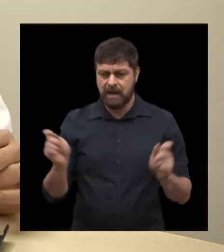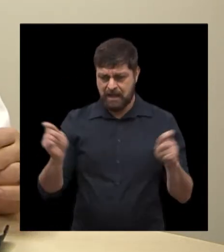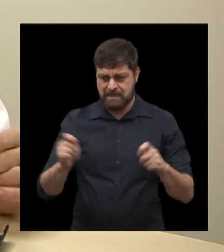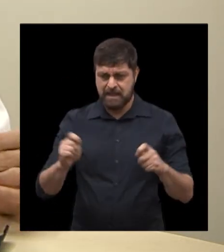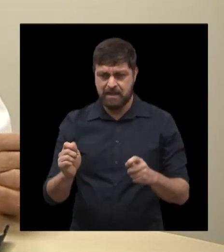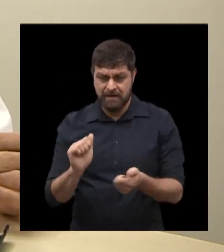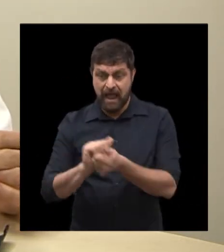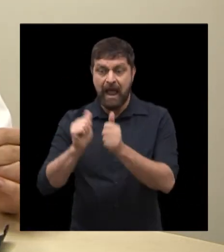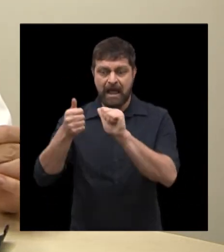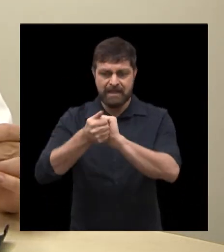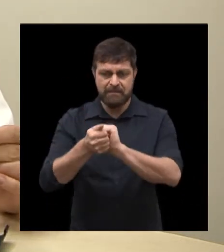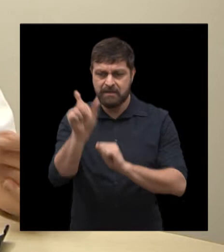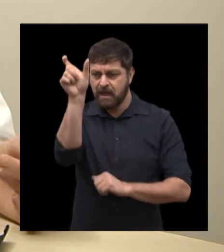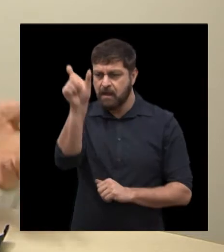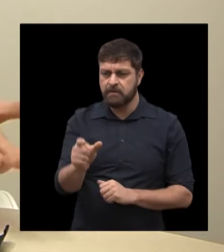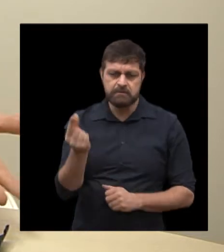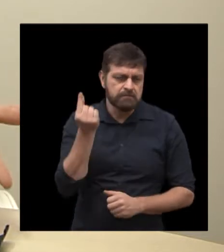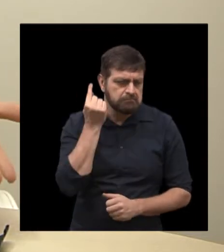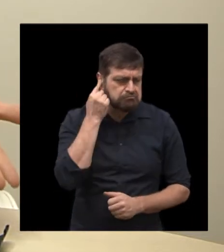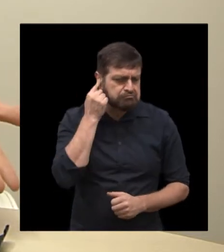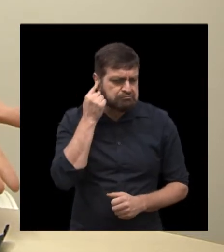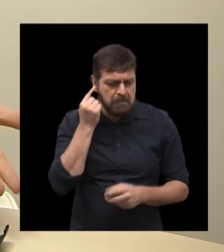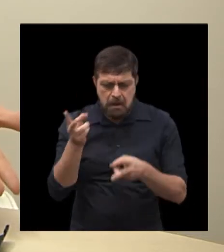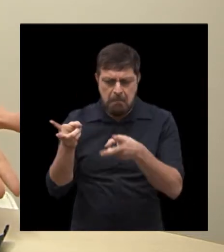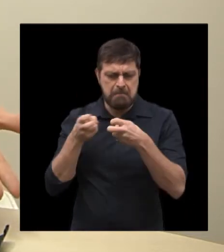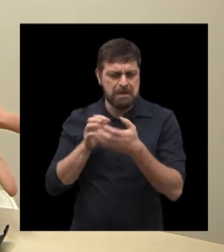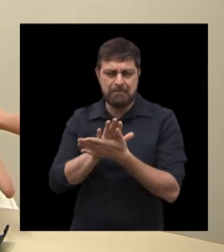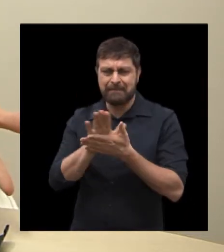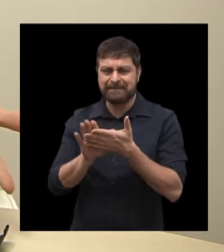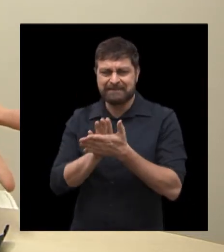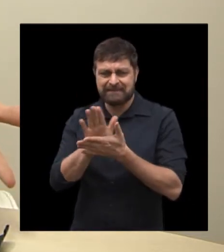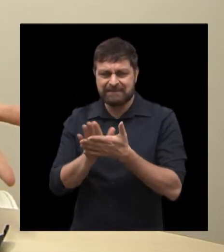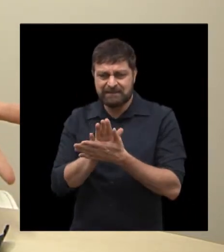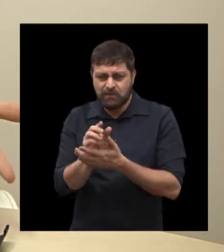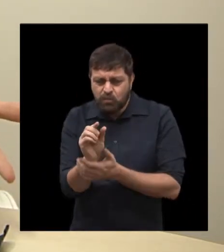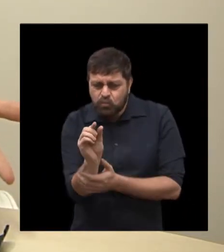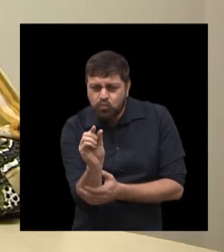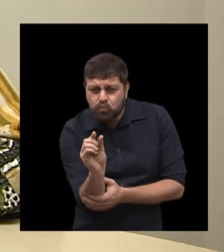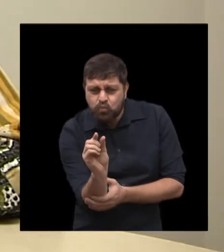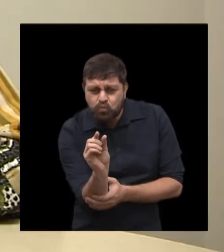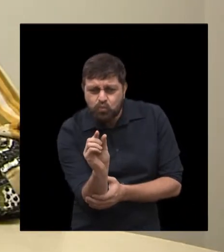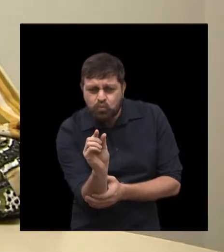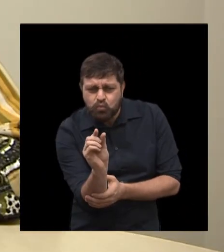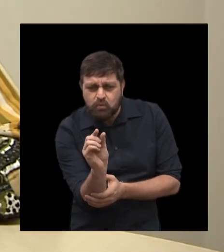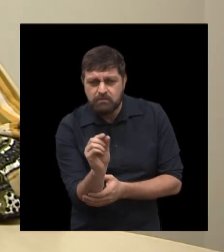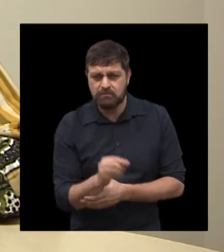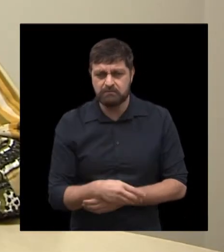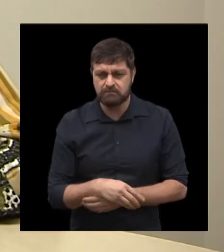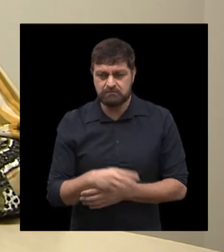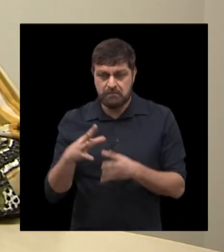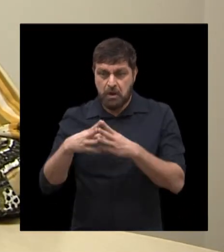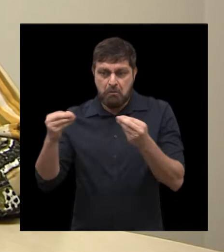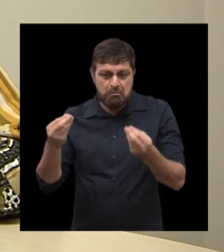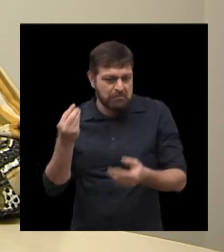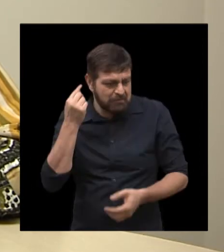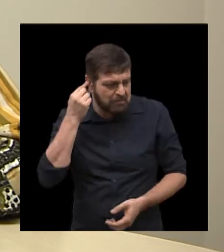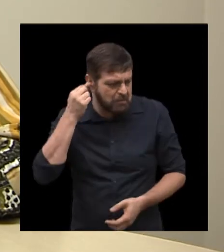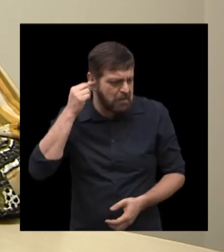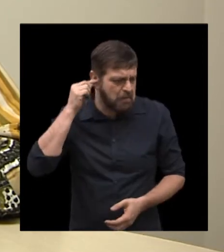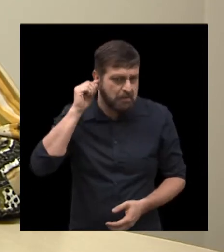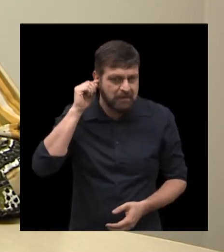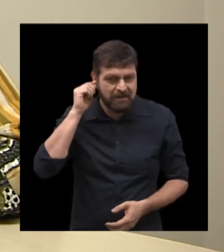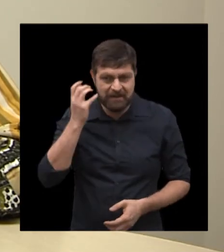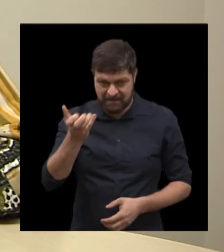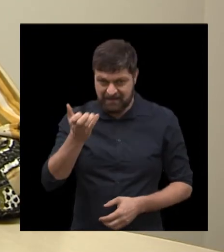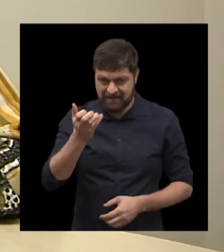consegue adaptar no usuário e ele não vai perceber nada. É muito Ele tem pequeno. esse tamanhozinho todo. Ele some dentro do ouvido. Não é? Fica...